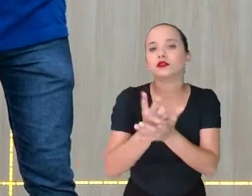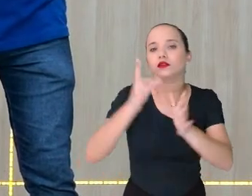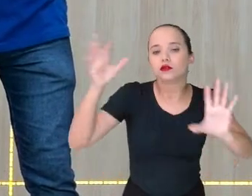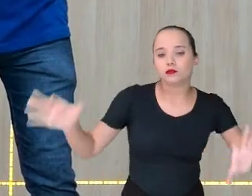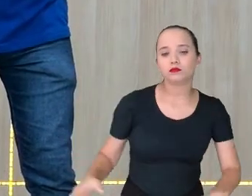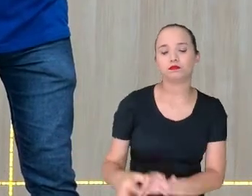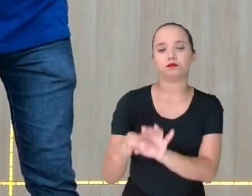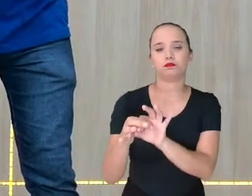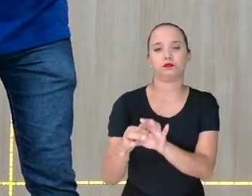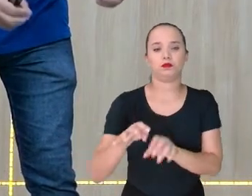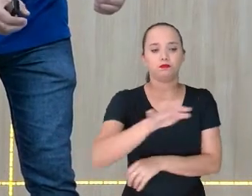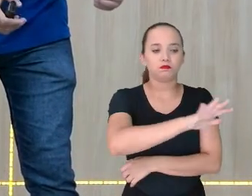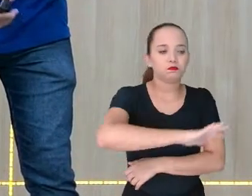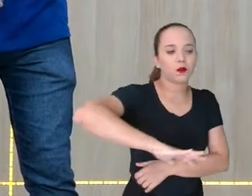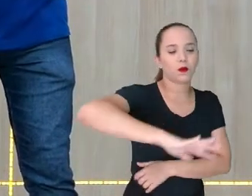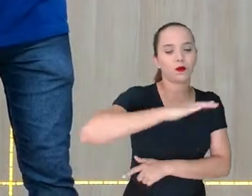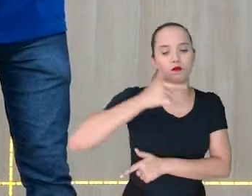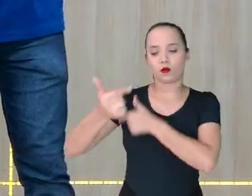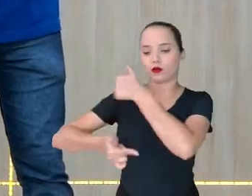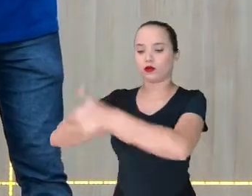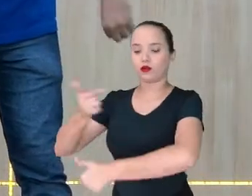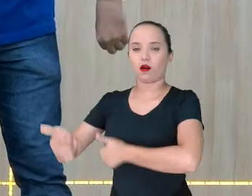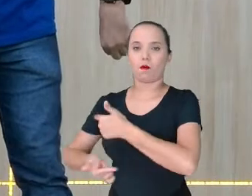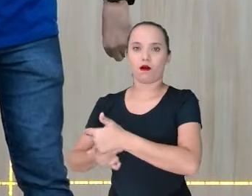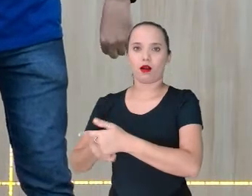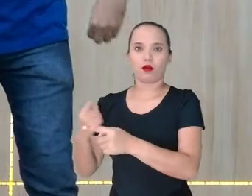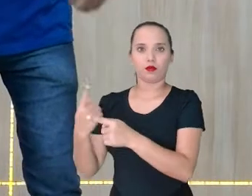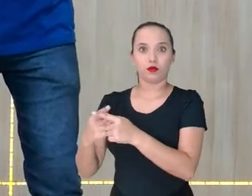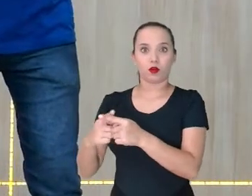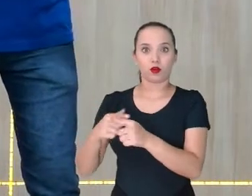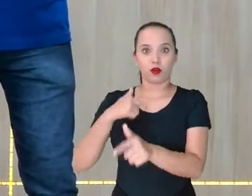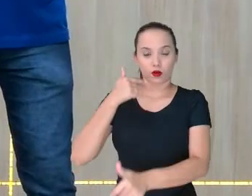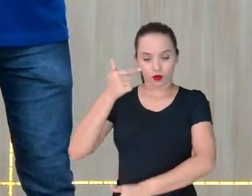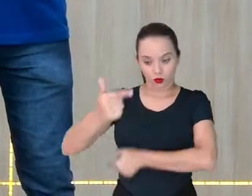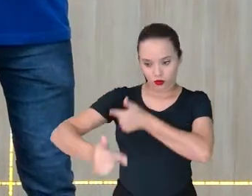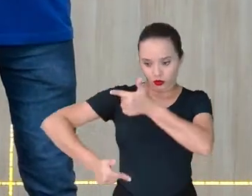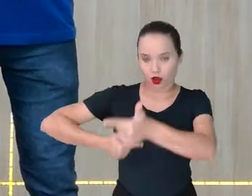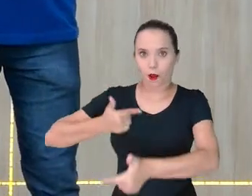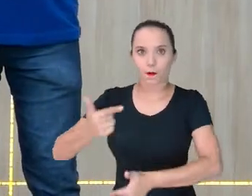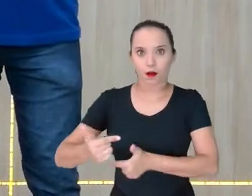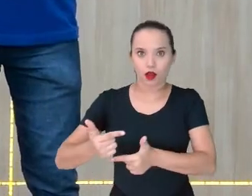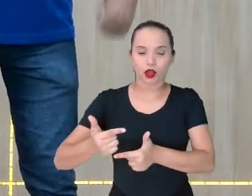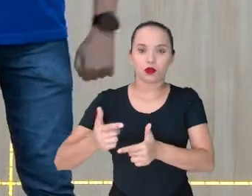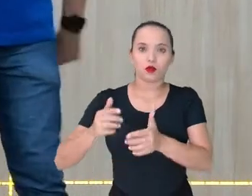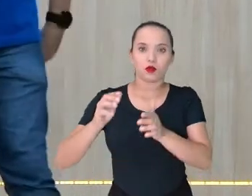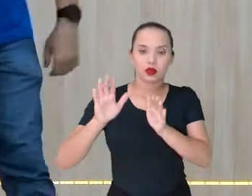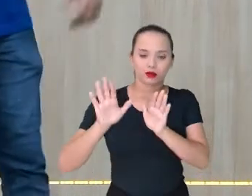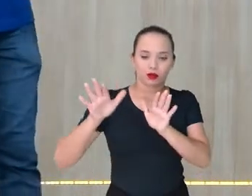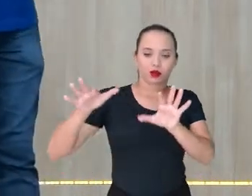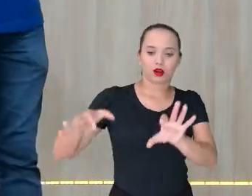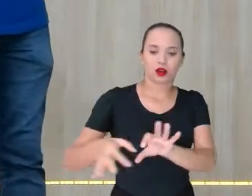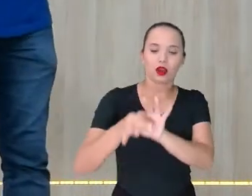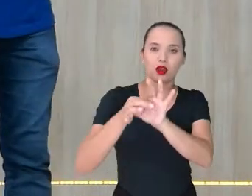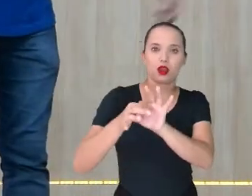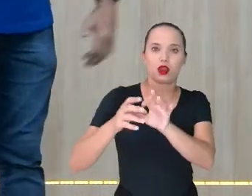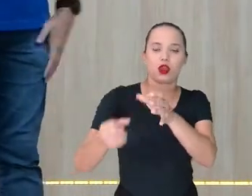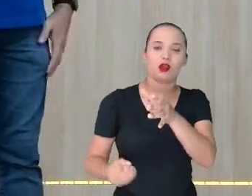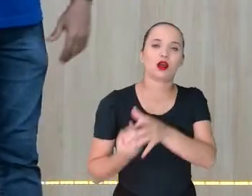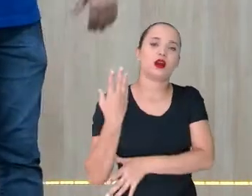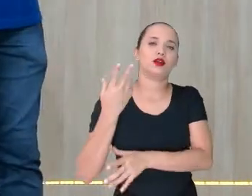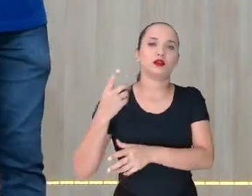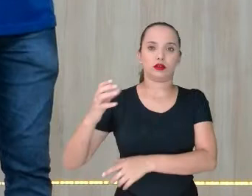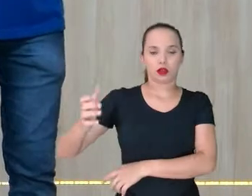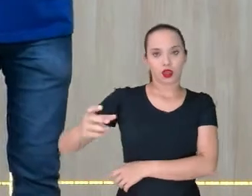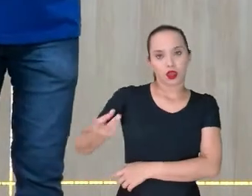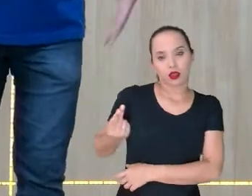e o mundo do trabalho. Porque o trabalho, ele está diretamente ligado à produção de riquezas,